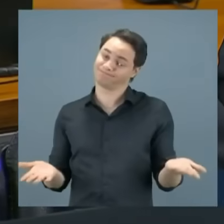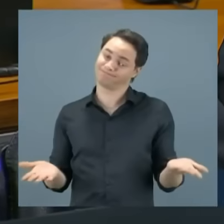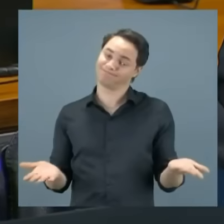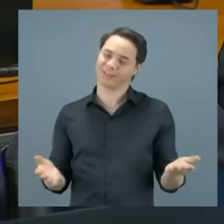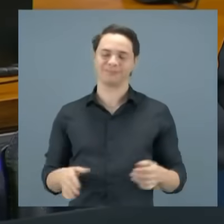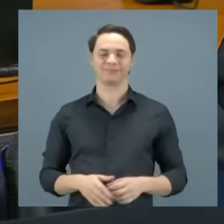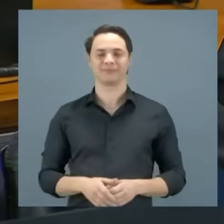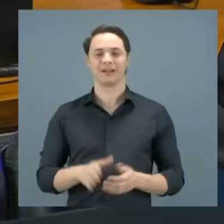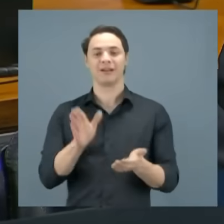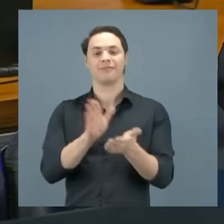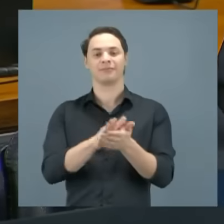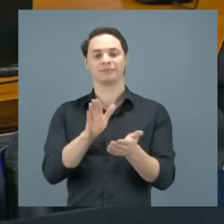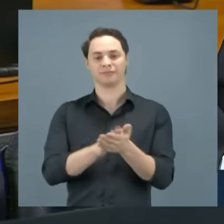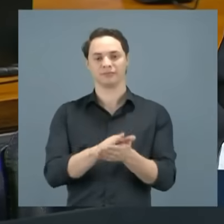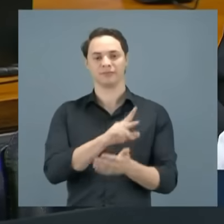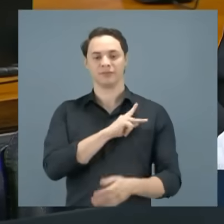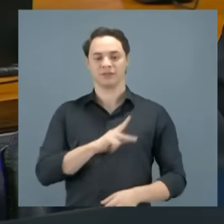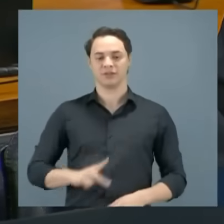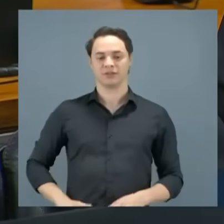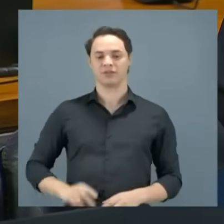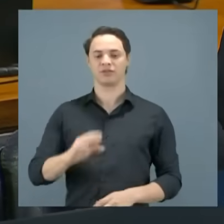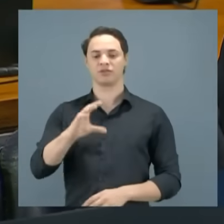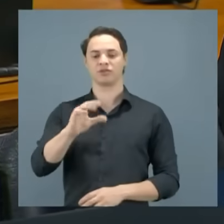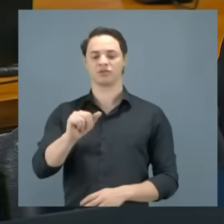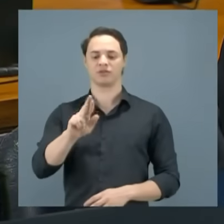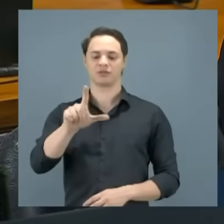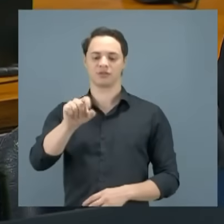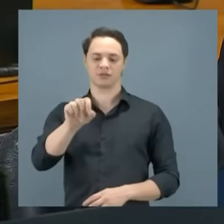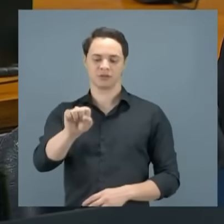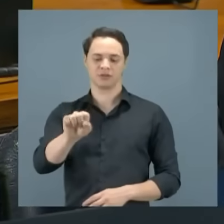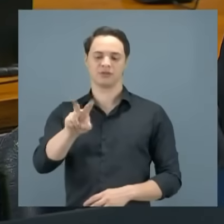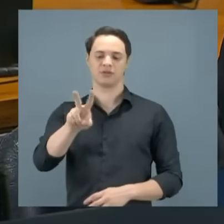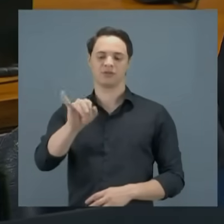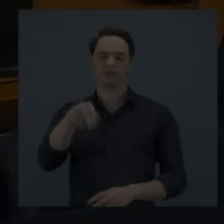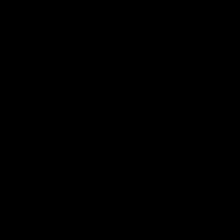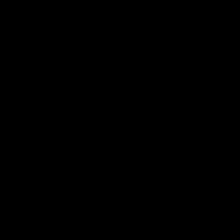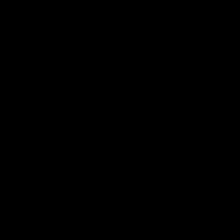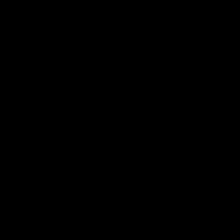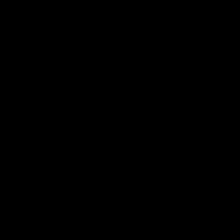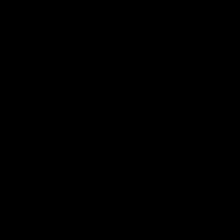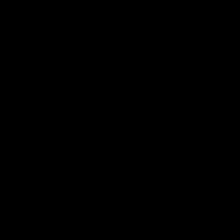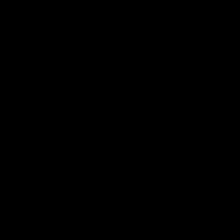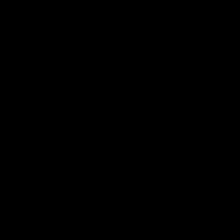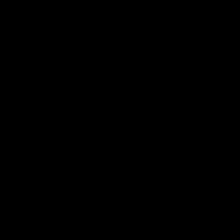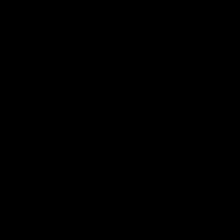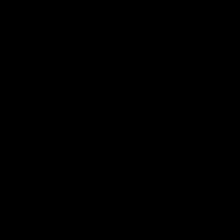Carlos Viana, relator Alfredo Gaspar. Contem com esse deputado aqui em defesa do povo brasileiro.